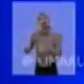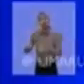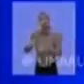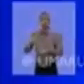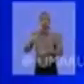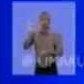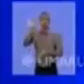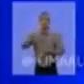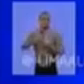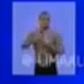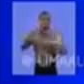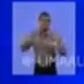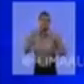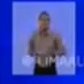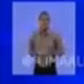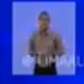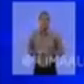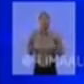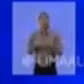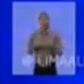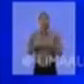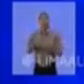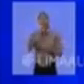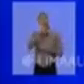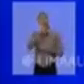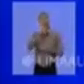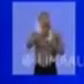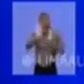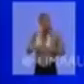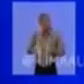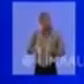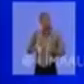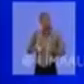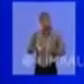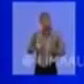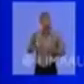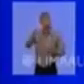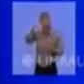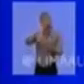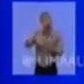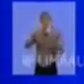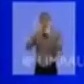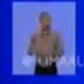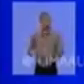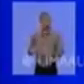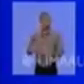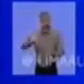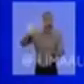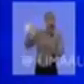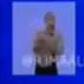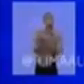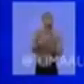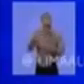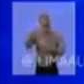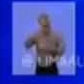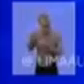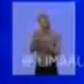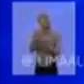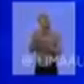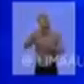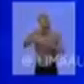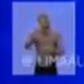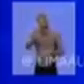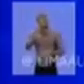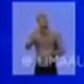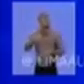Apoiou o golpe contra a democracia e contra uma mulher eleita que foi caçada sem qualquer crime. Esse golpe